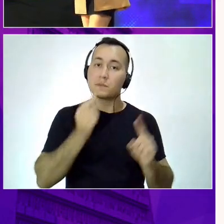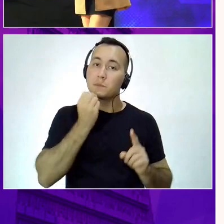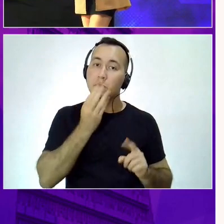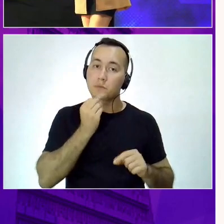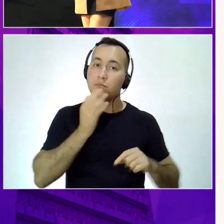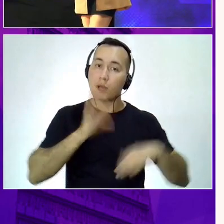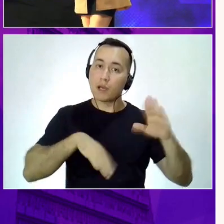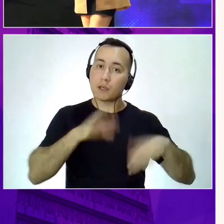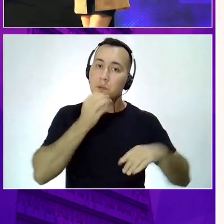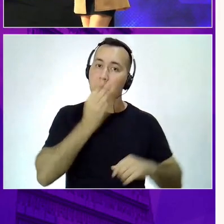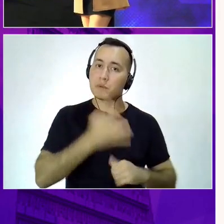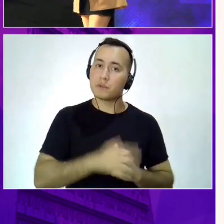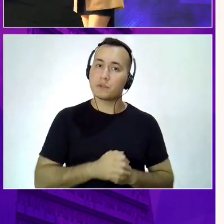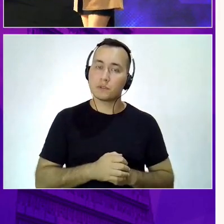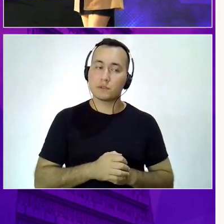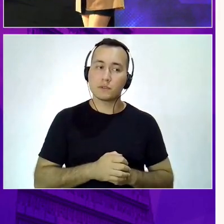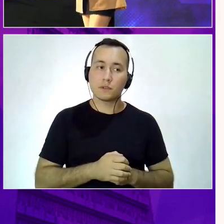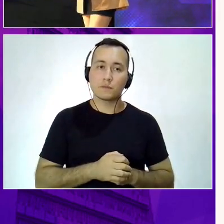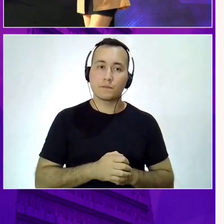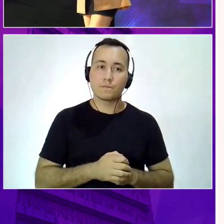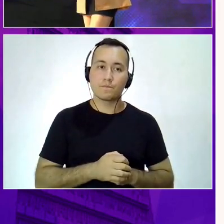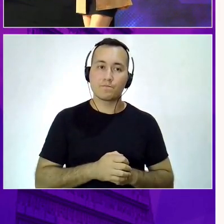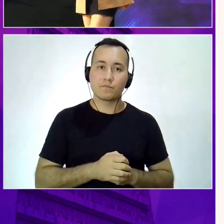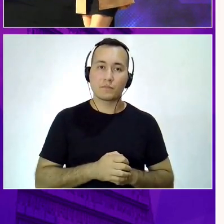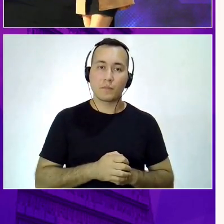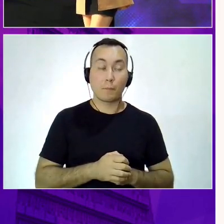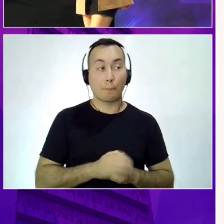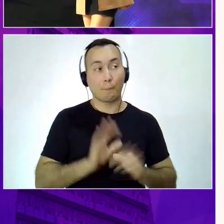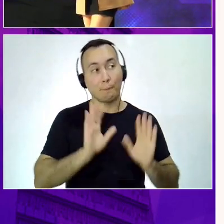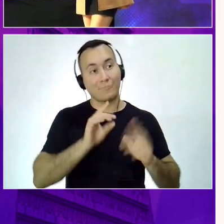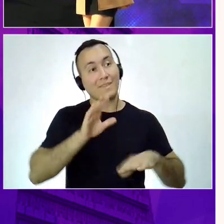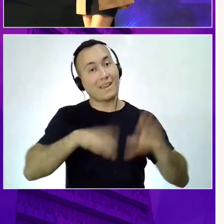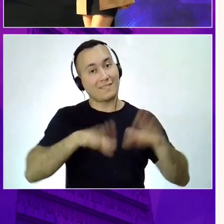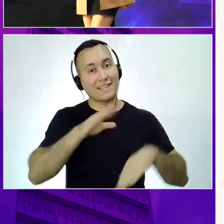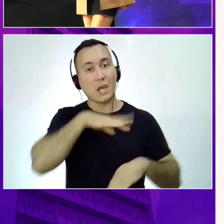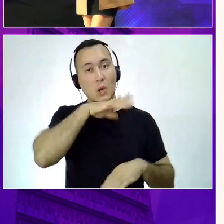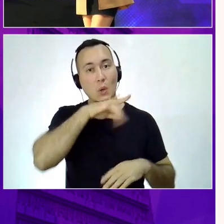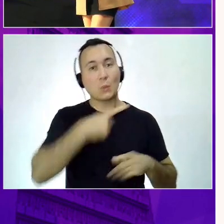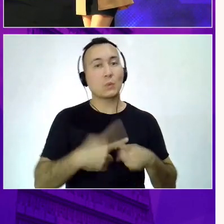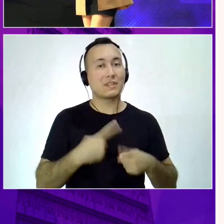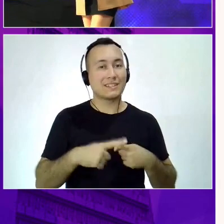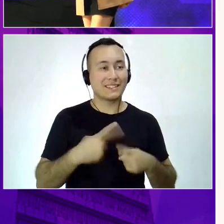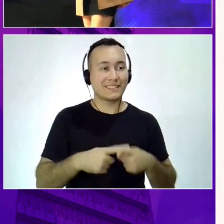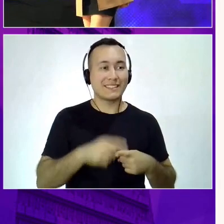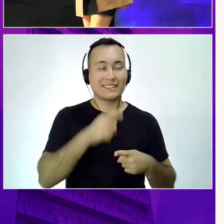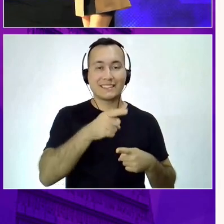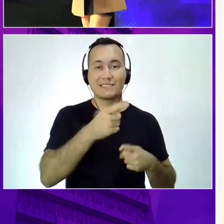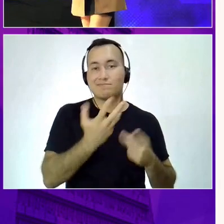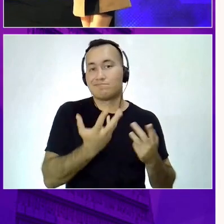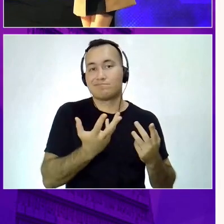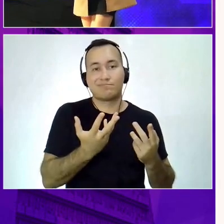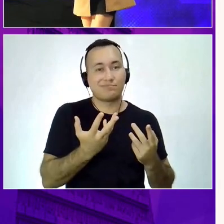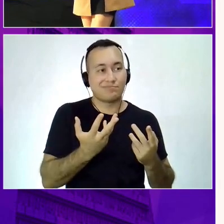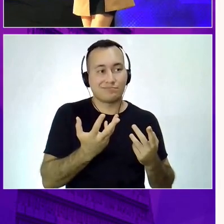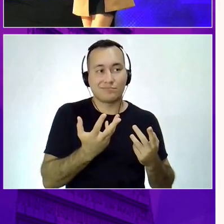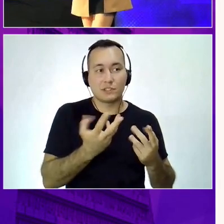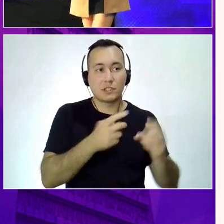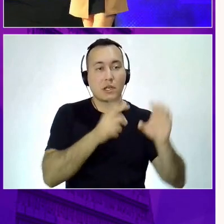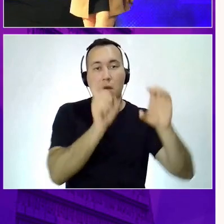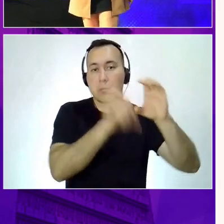dele. E ele vai ficar extremamente amarrado, porque tudo que vocês quiserem mexer nele, vocês precisam pensar em todos os serviços